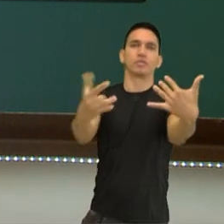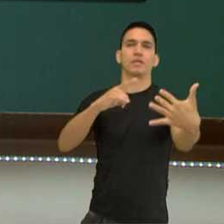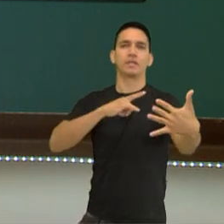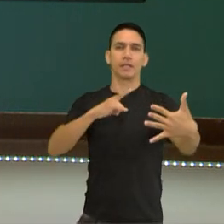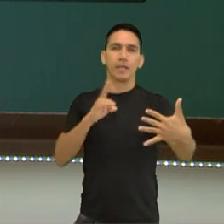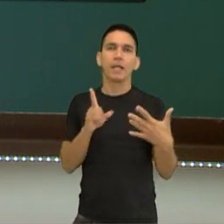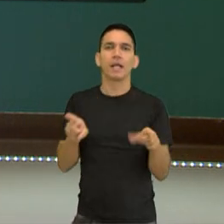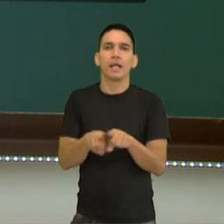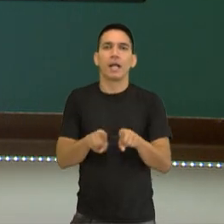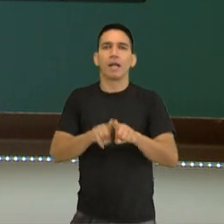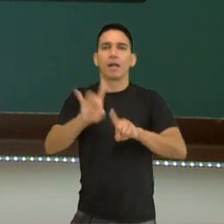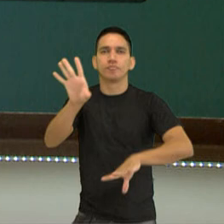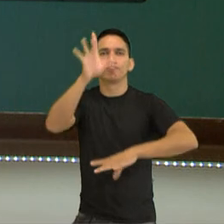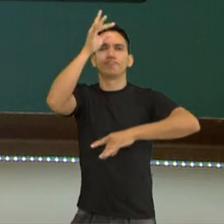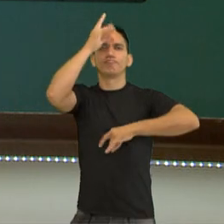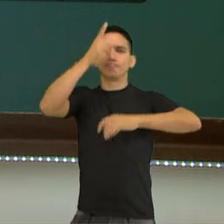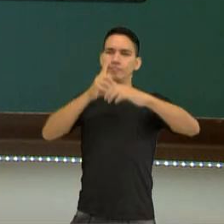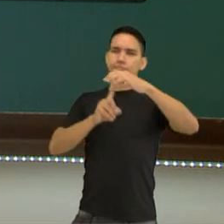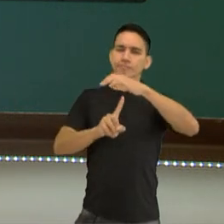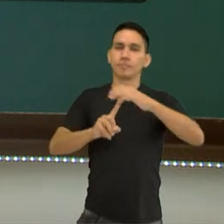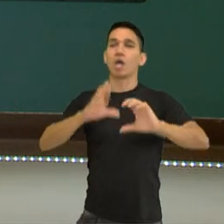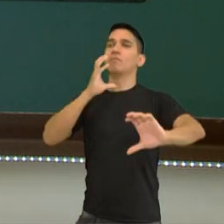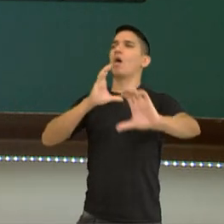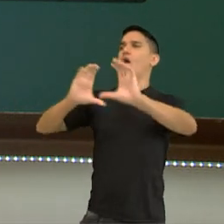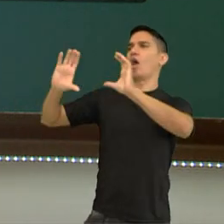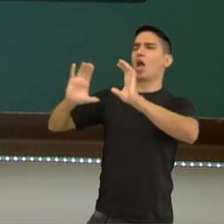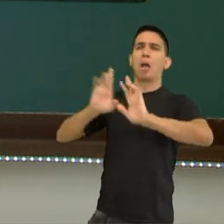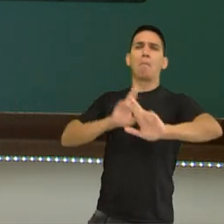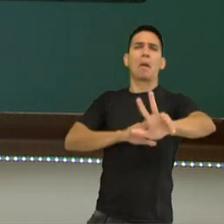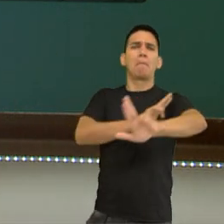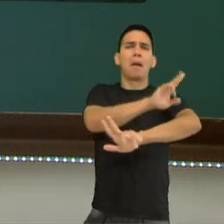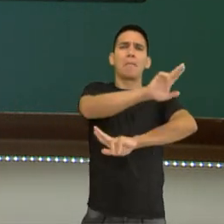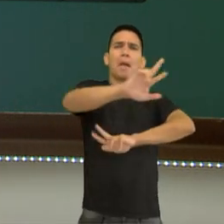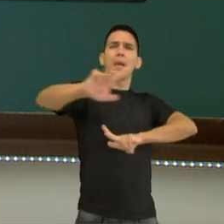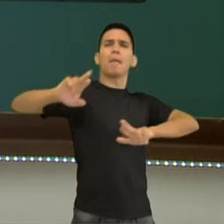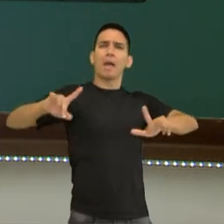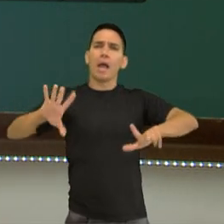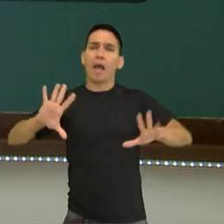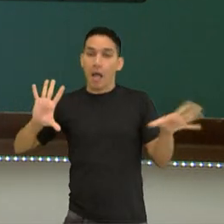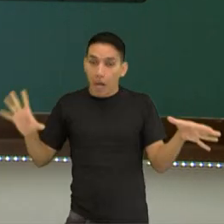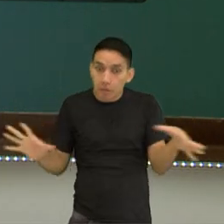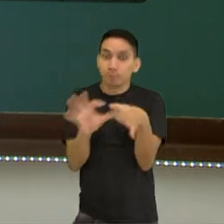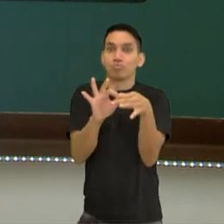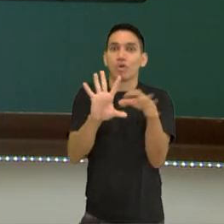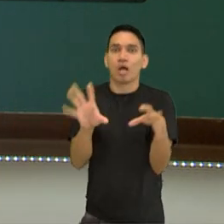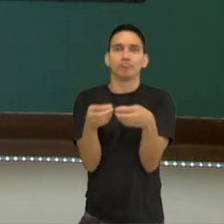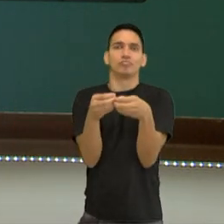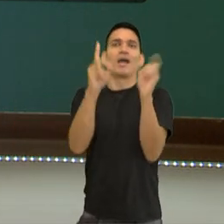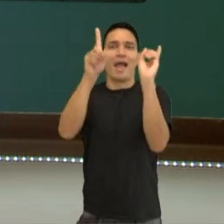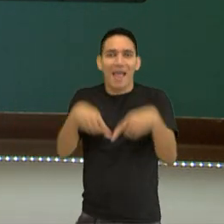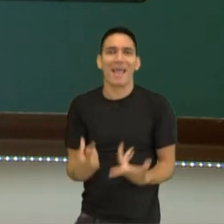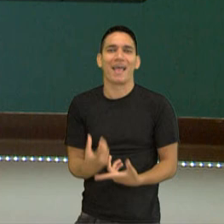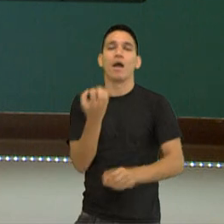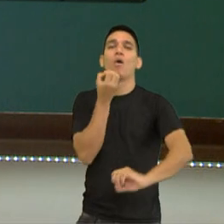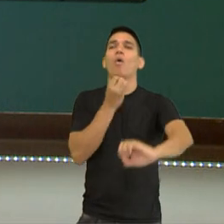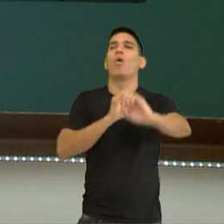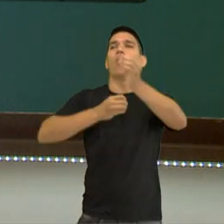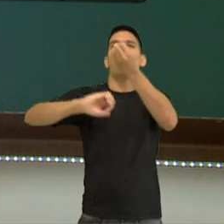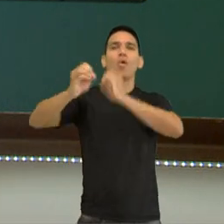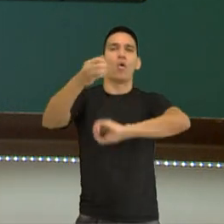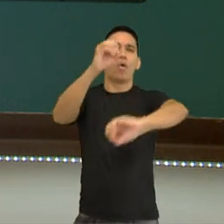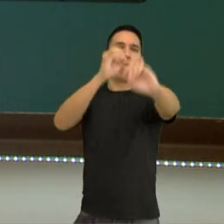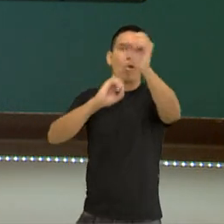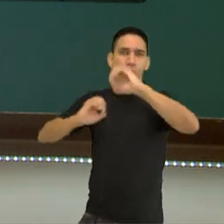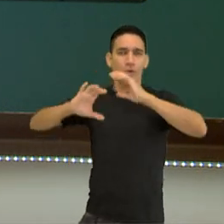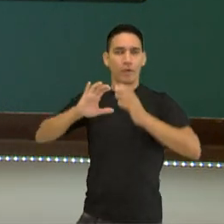tem essa encenação, ela tem o coro. Né? Então ela começa a fazer essa interpretação, esse coral, e é a base da música clássica.